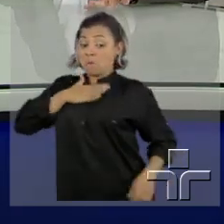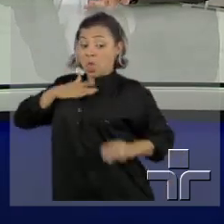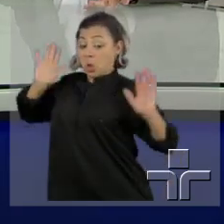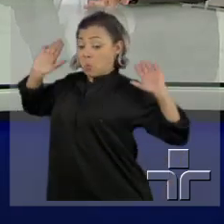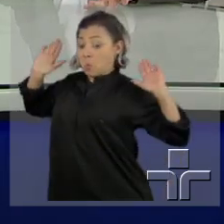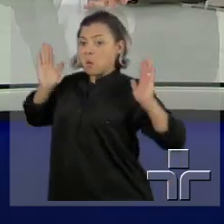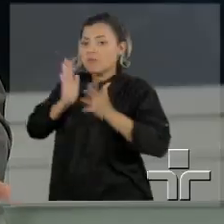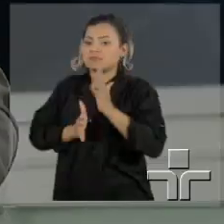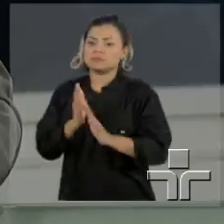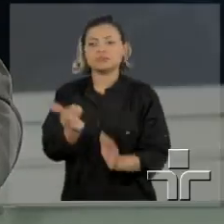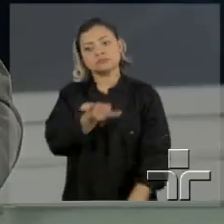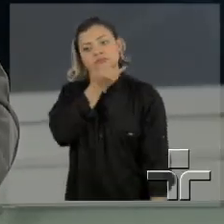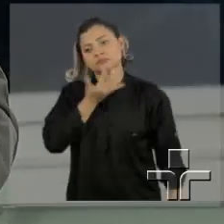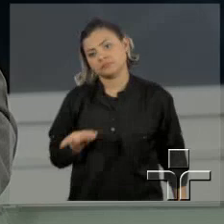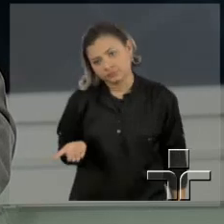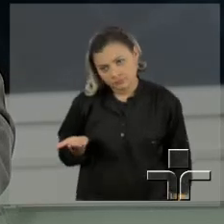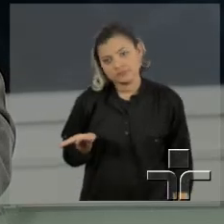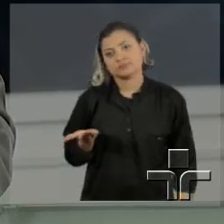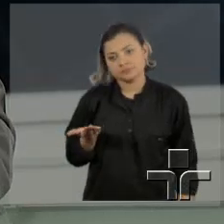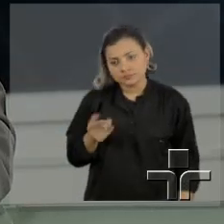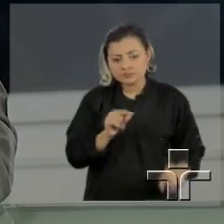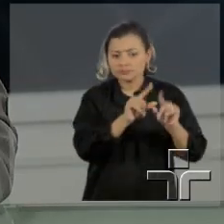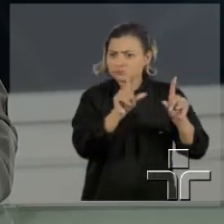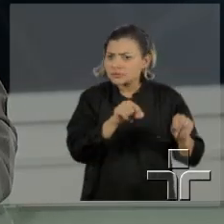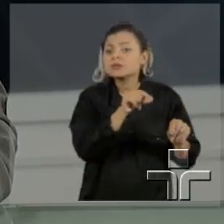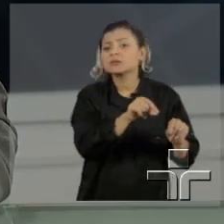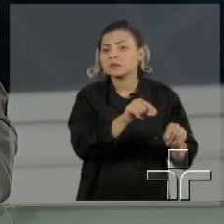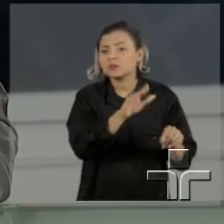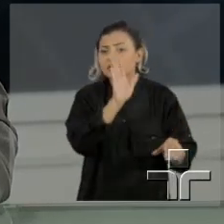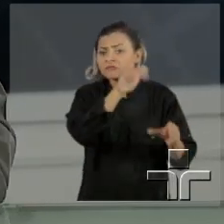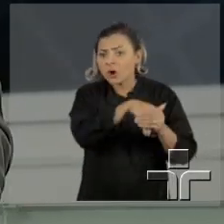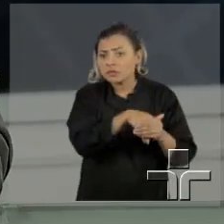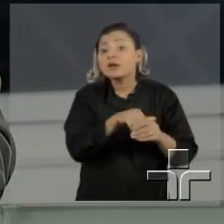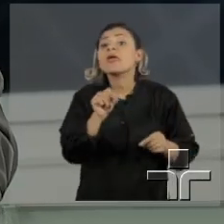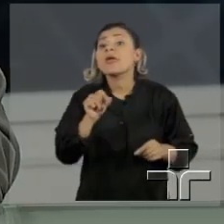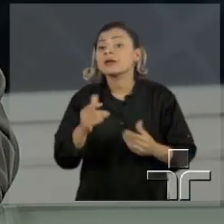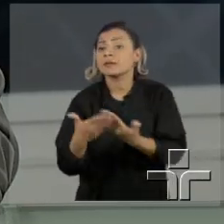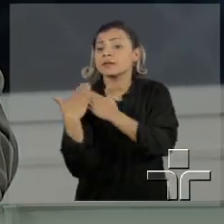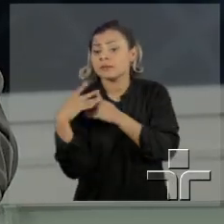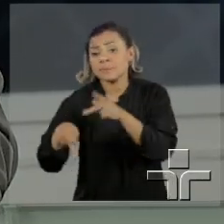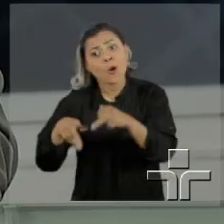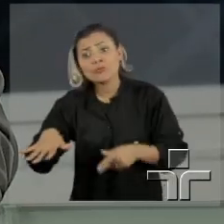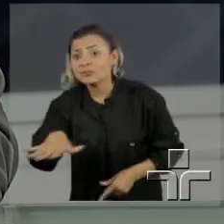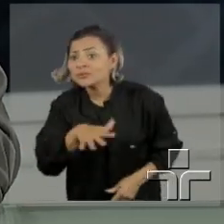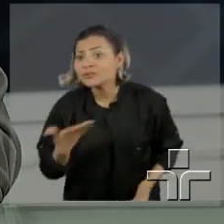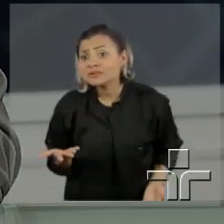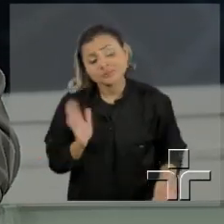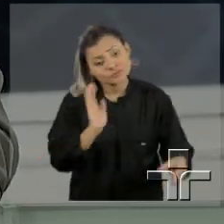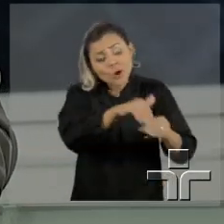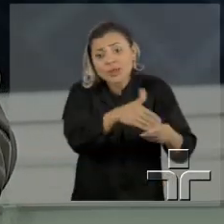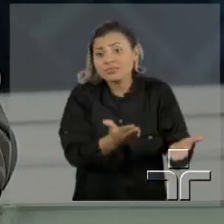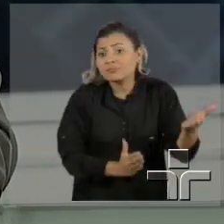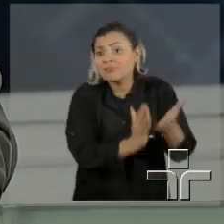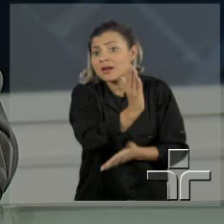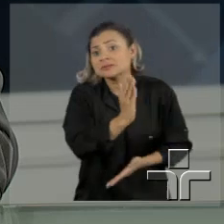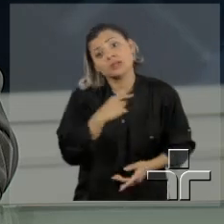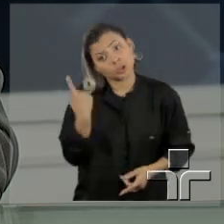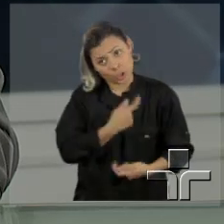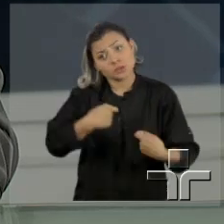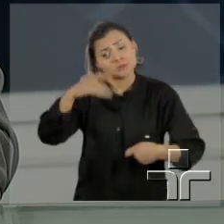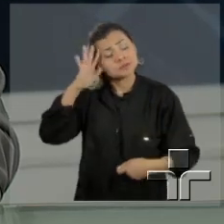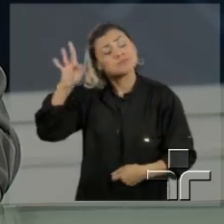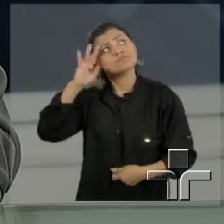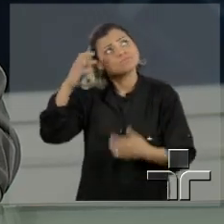Palácio do Planalto. Eles vêm, eles são eleitos. O pior político brasileiro chega lá com a legitimidade do voto. É isso que nós temos que